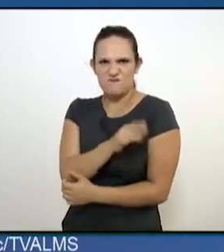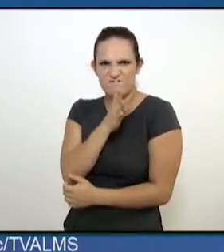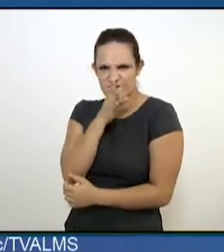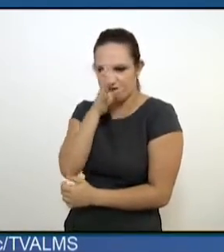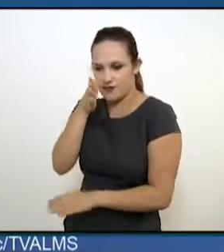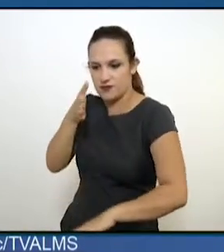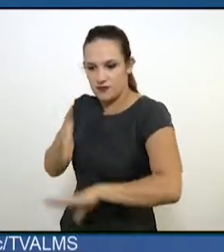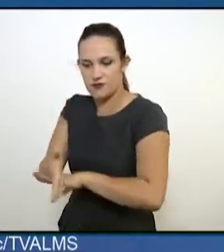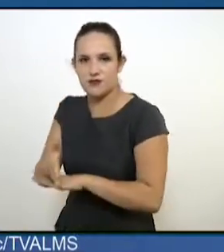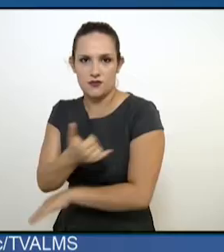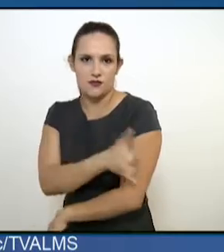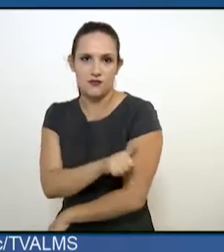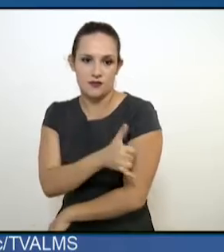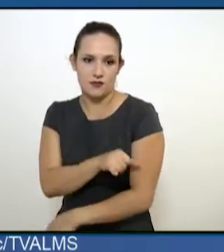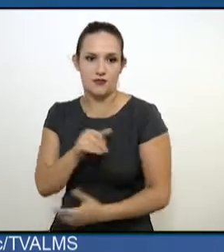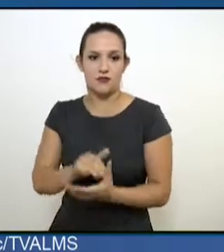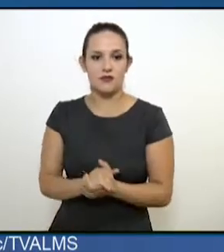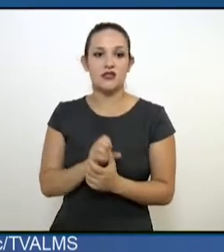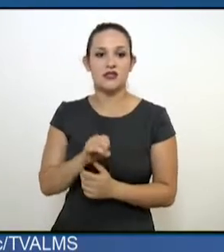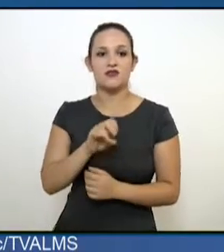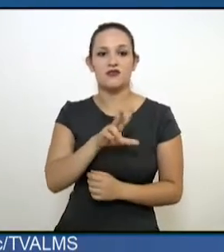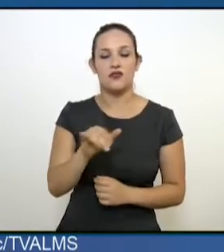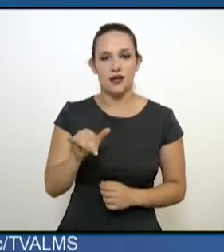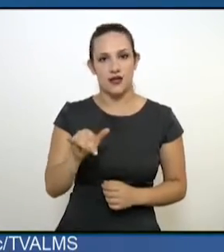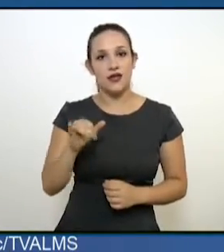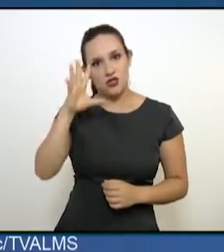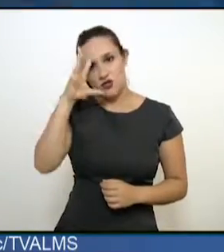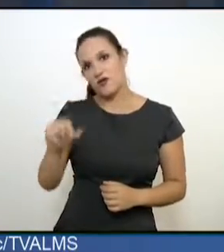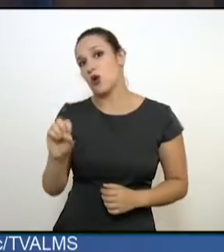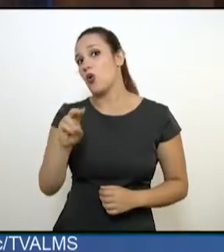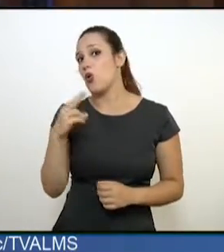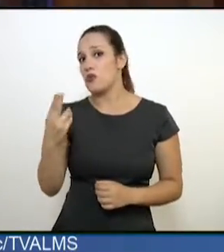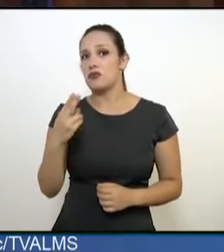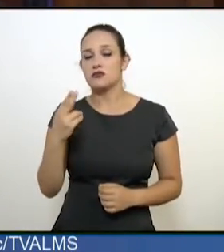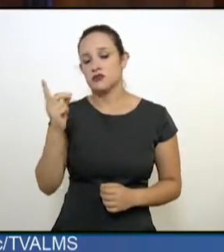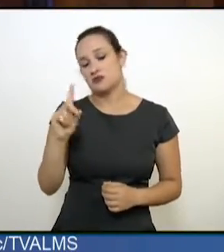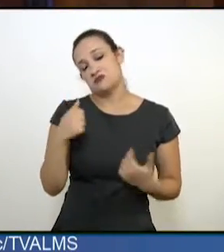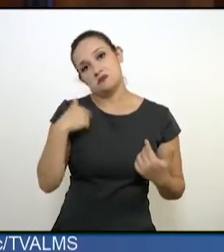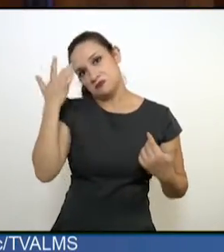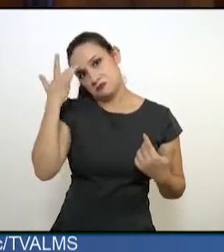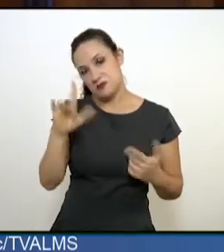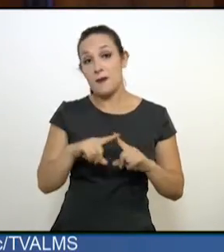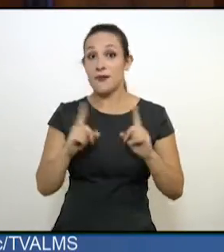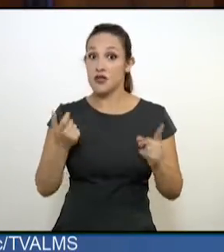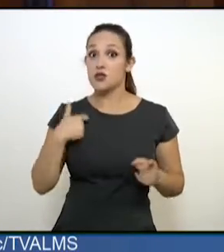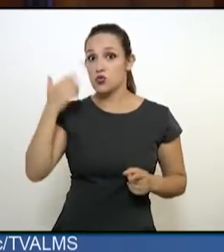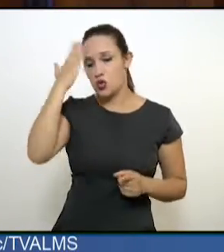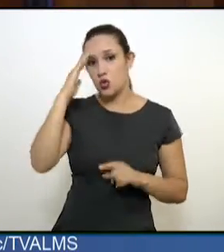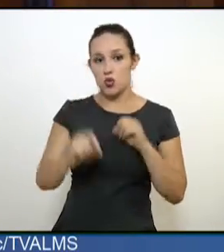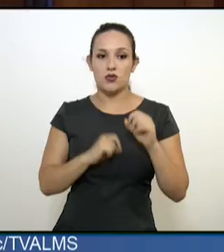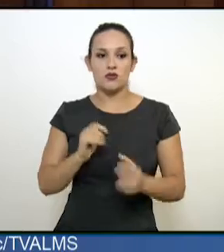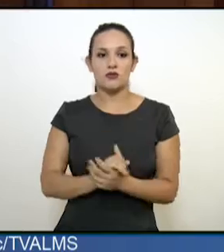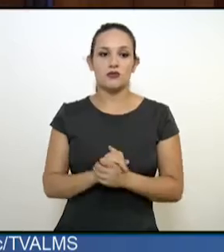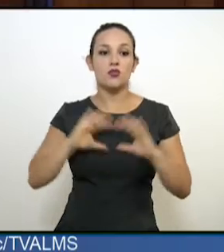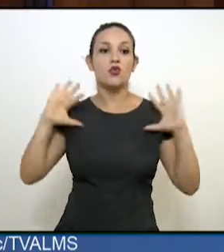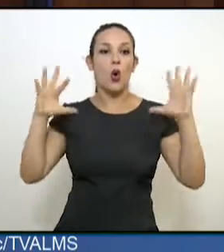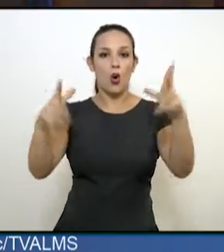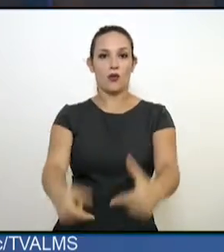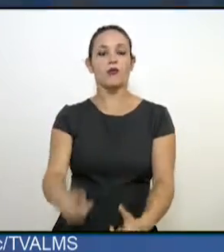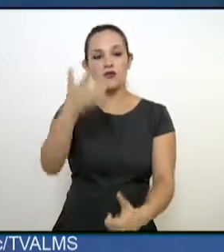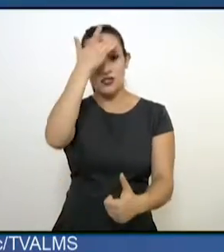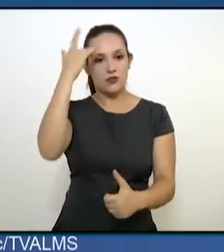ter resultado positivo ou não, nós não sabemos. Mas uma coisa nós sabemos, e aqui todo mundo está